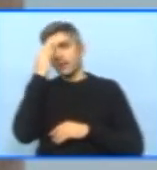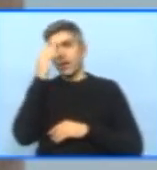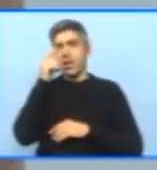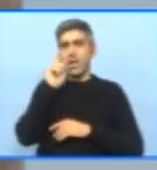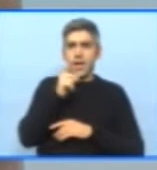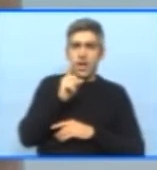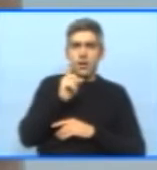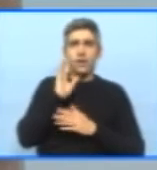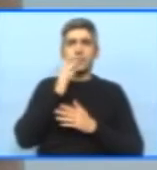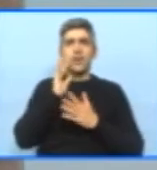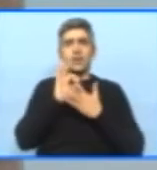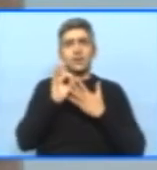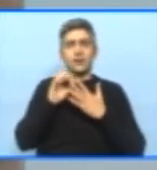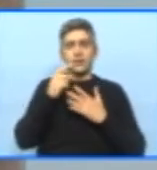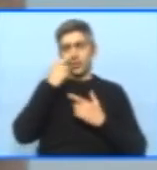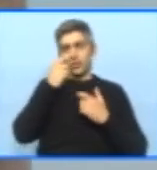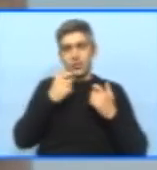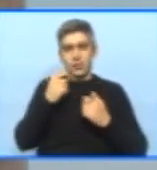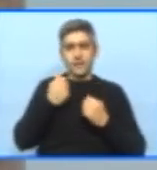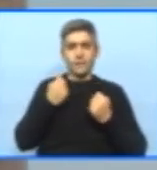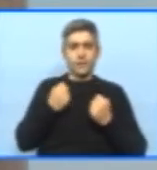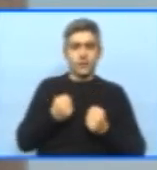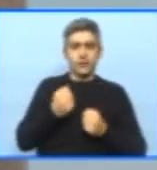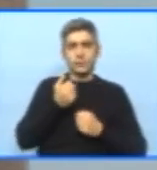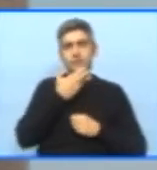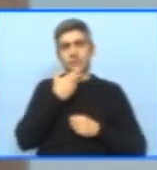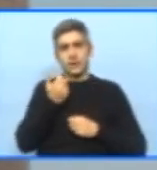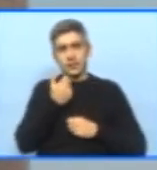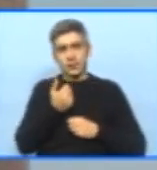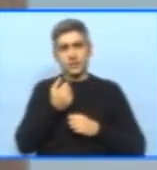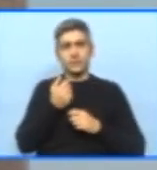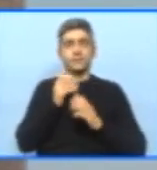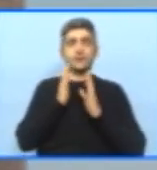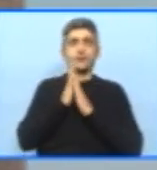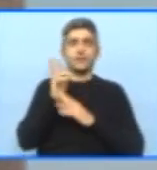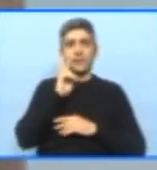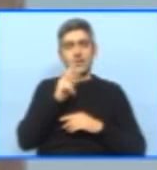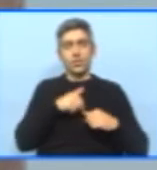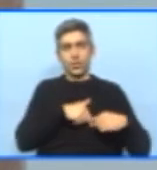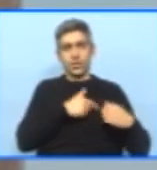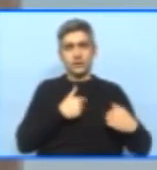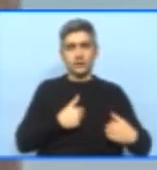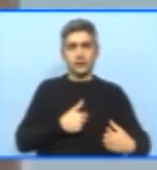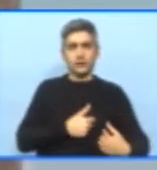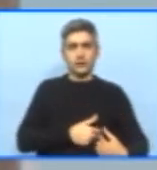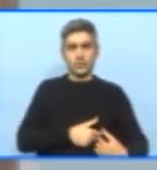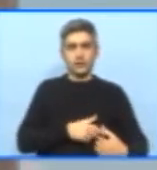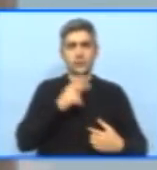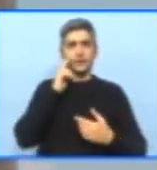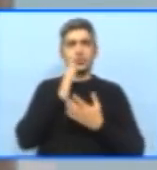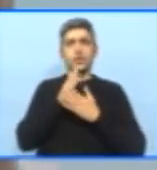critérios humanos, da força, da beleza, e Deus vê o coração, vê para além daquilo que